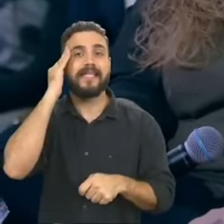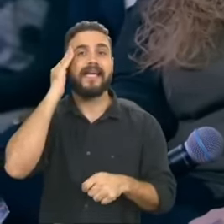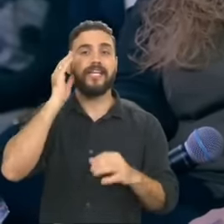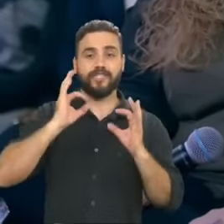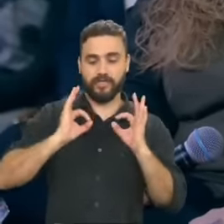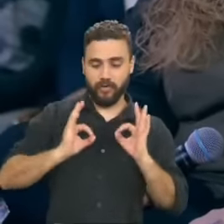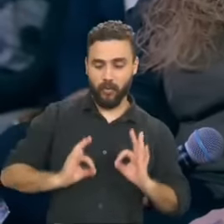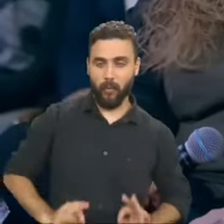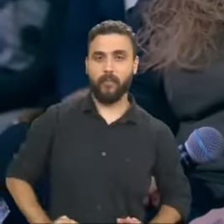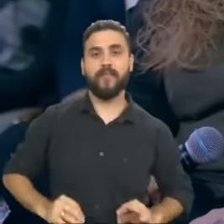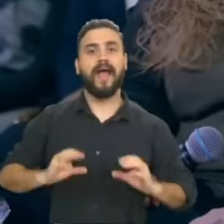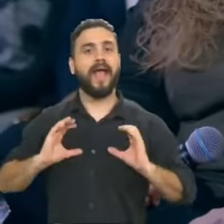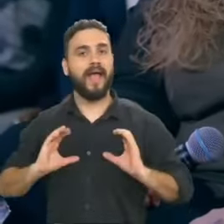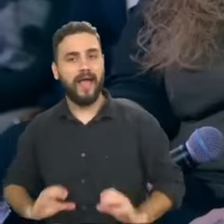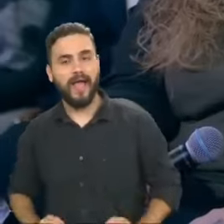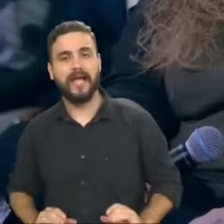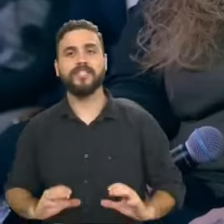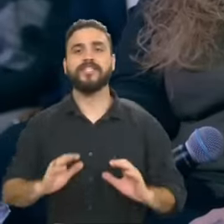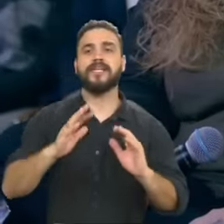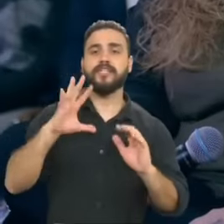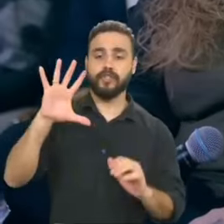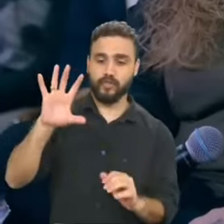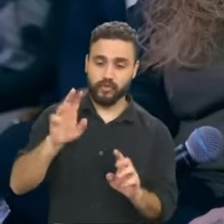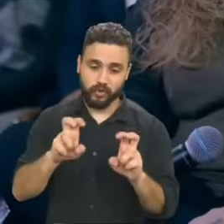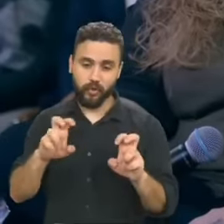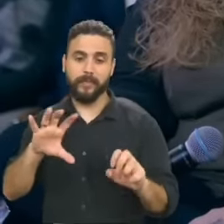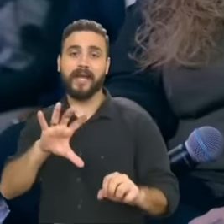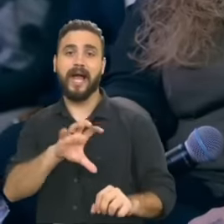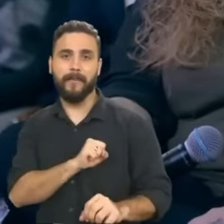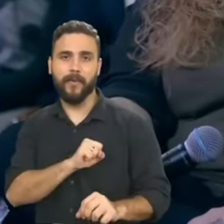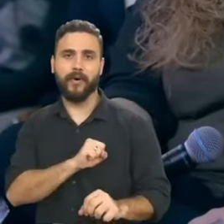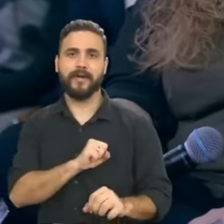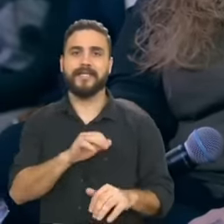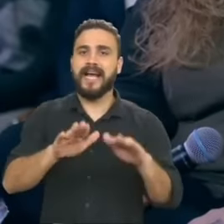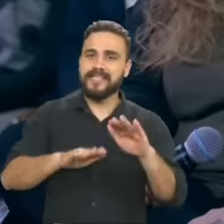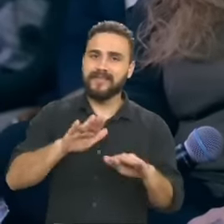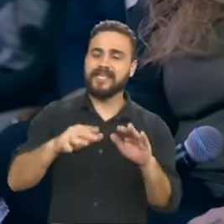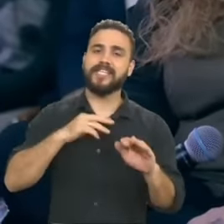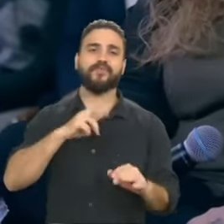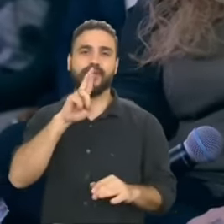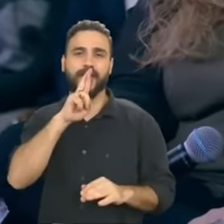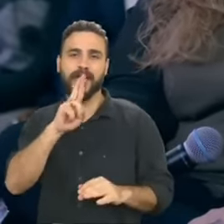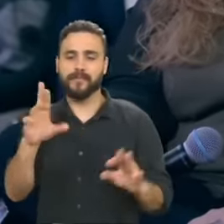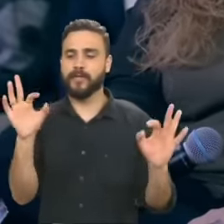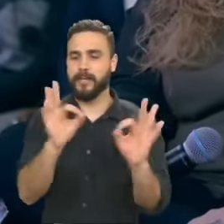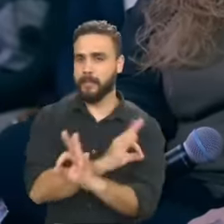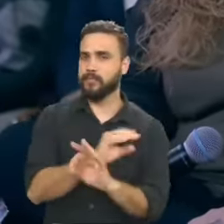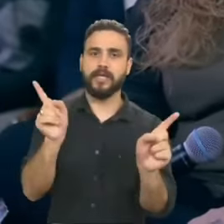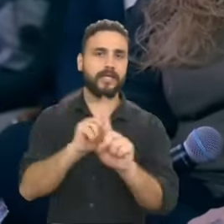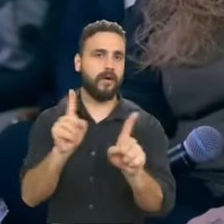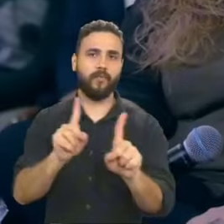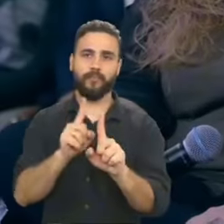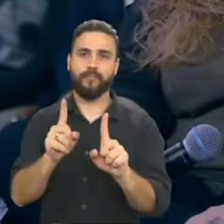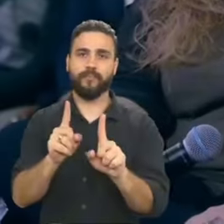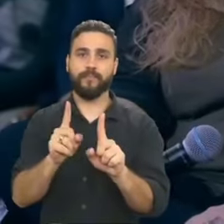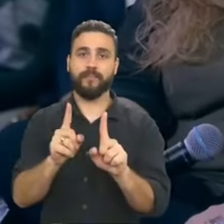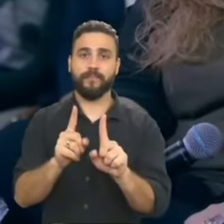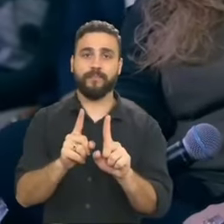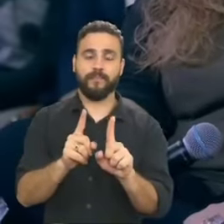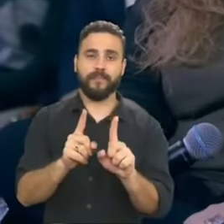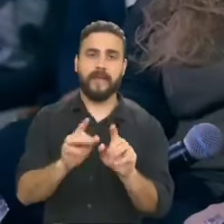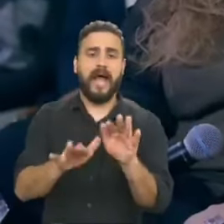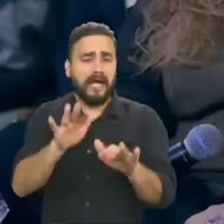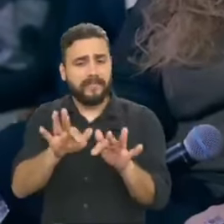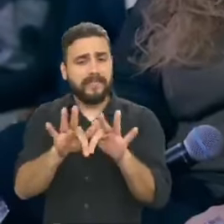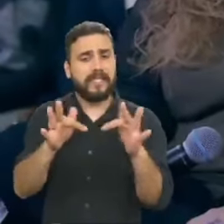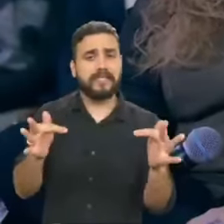nós aprendemos também que Deus, muitas vezes nós não temos a resposta pronta, mas começa reformando aquilo que às vezes é simples,